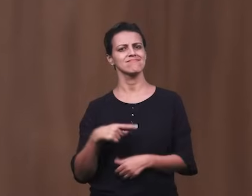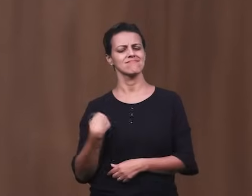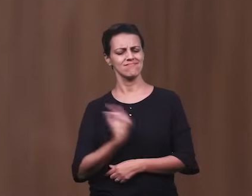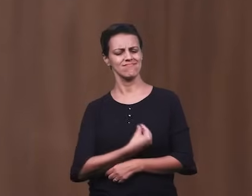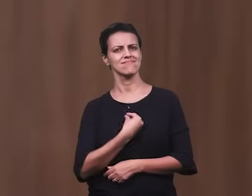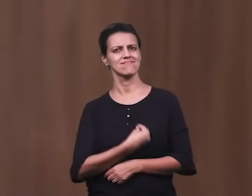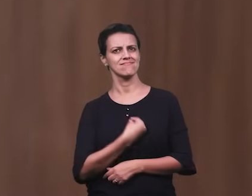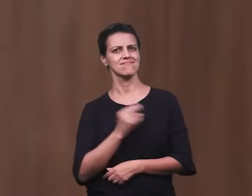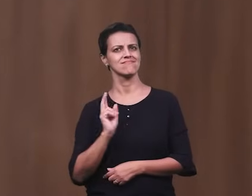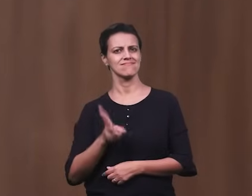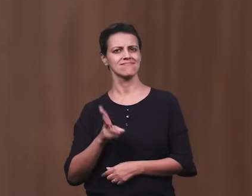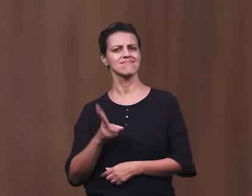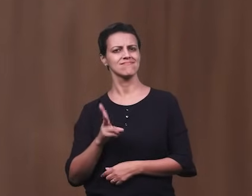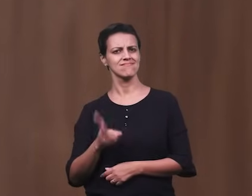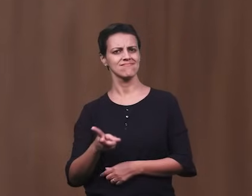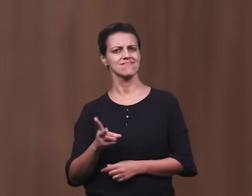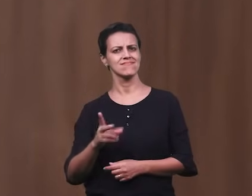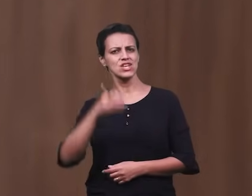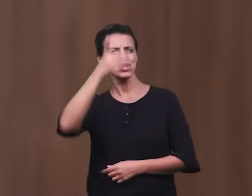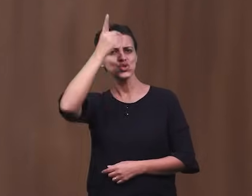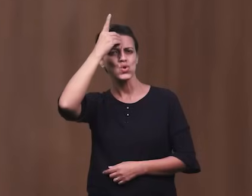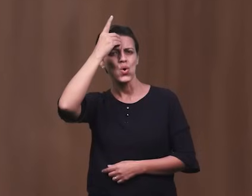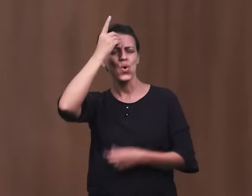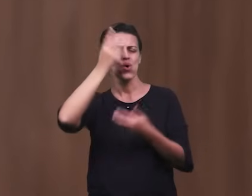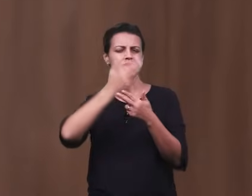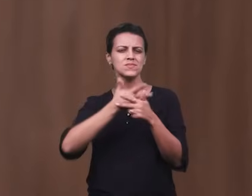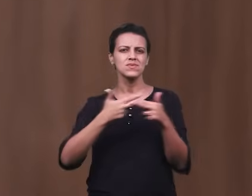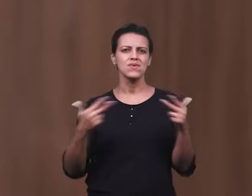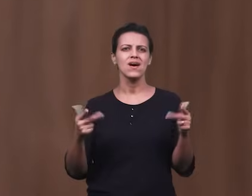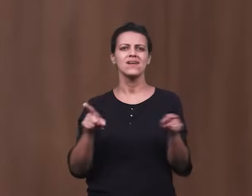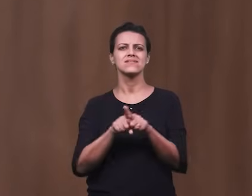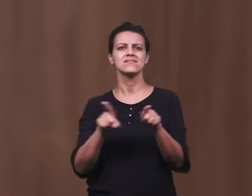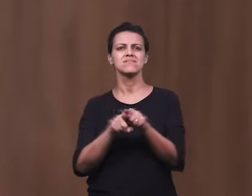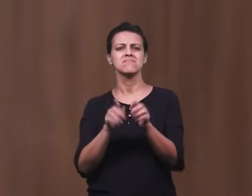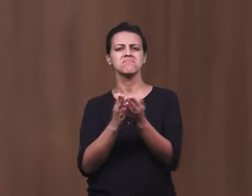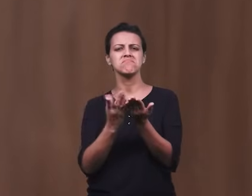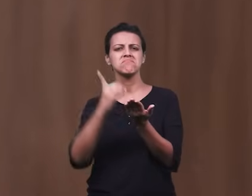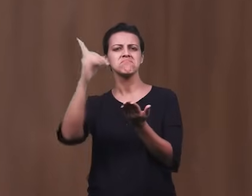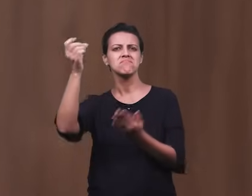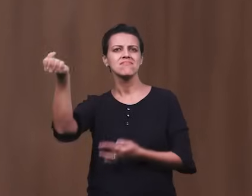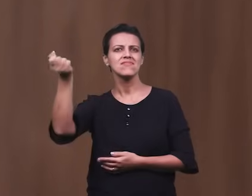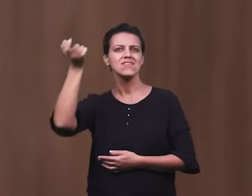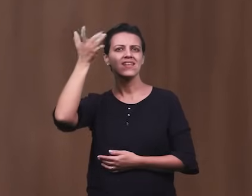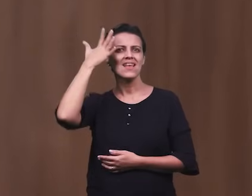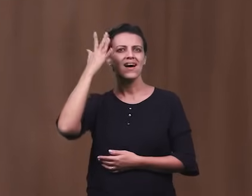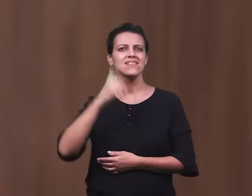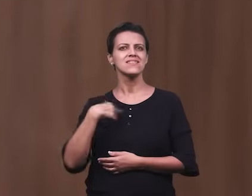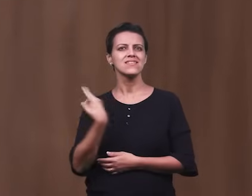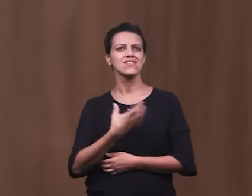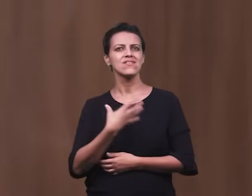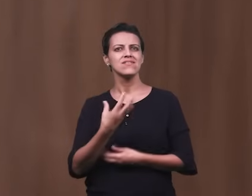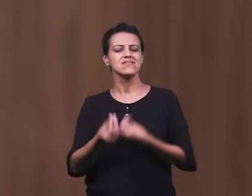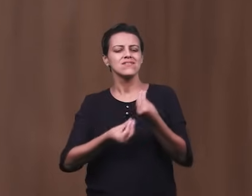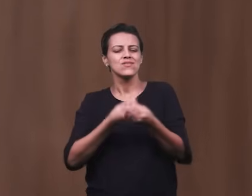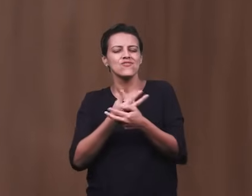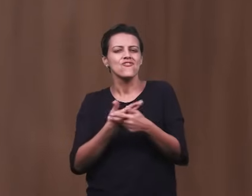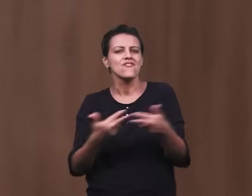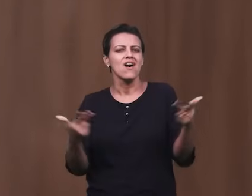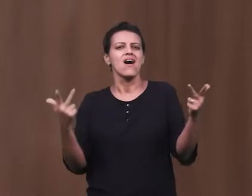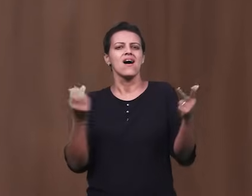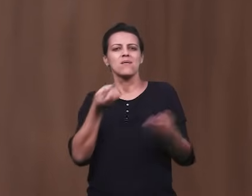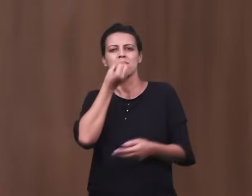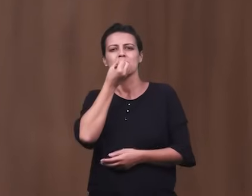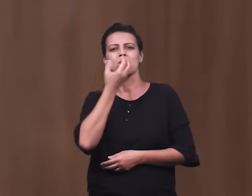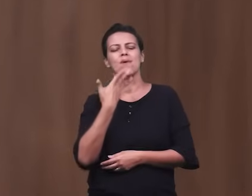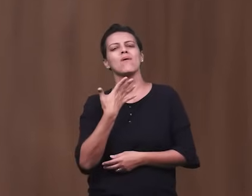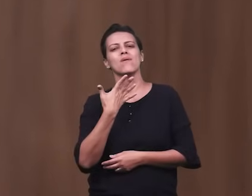nossas vidas, com a manifestação dos dons espirituais, com a palavra revelada, e nós usufruímos de todos esses benefícios,